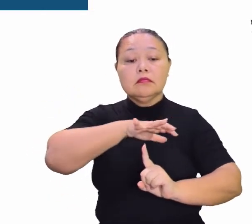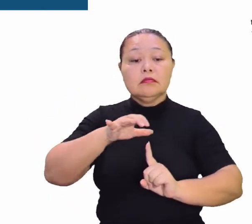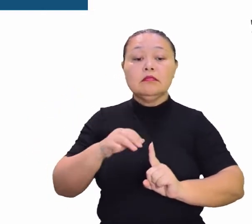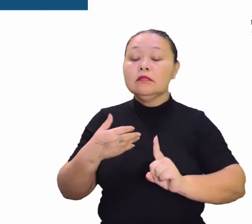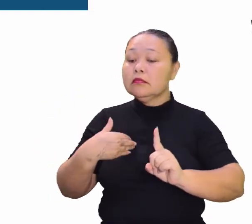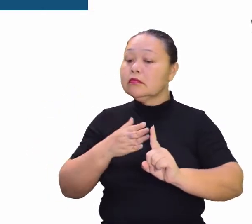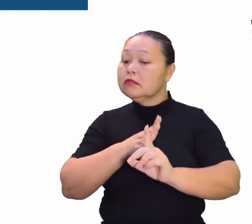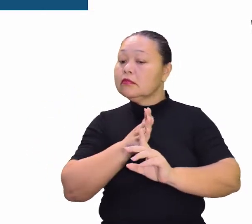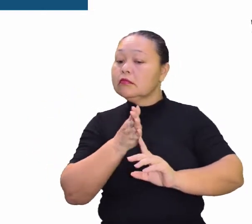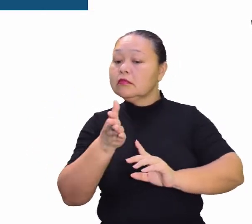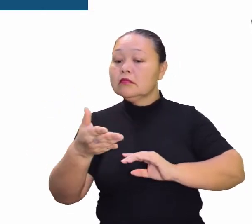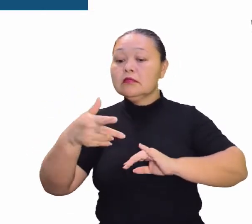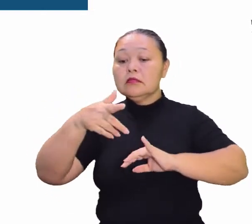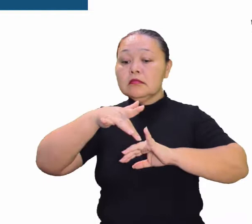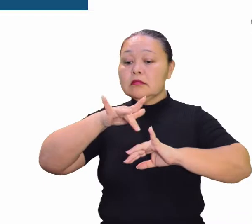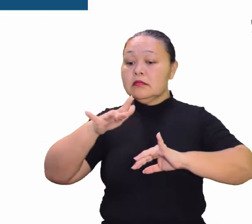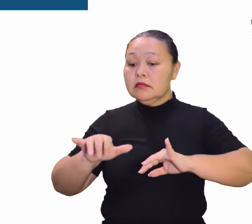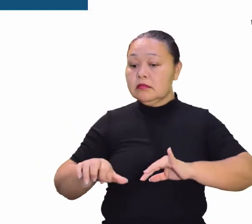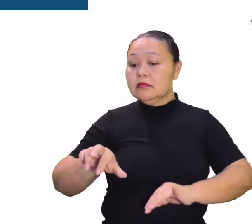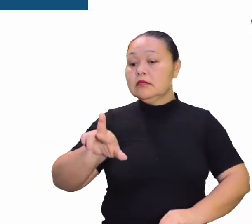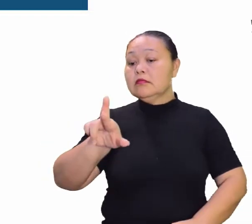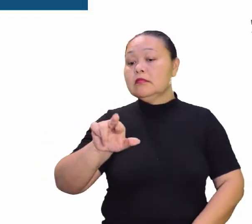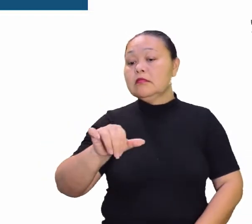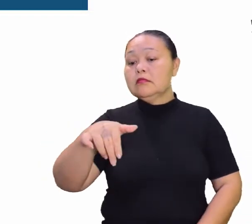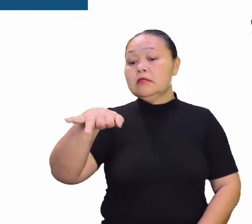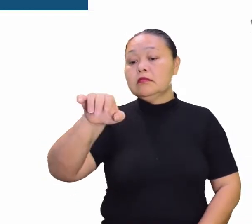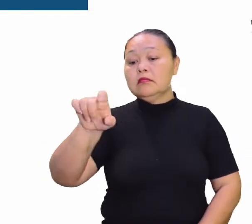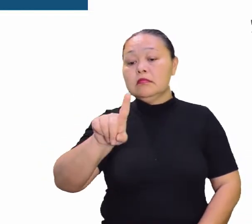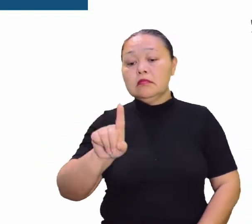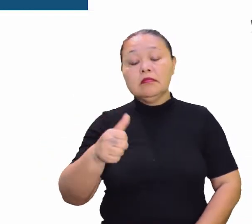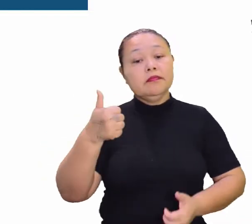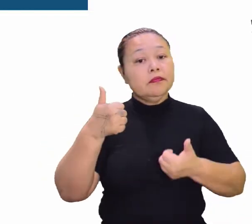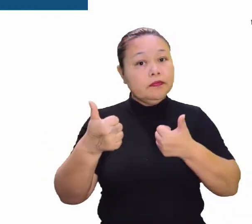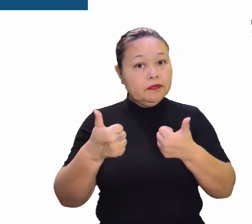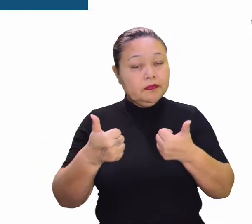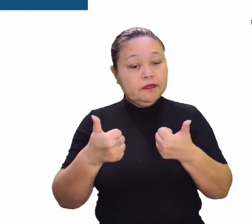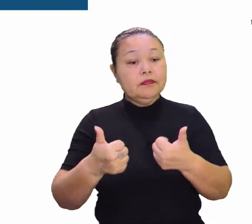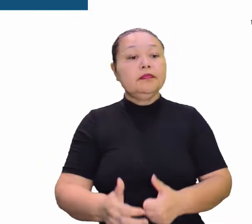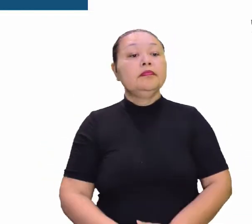Circulação de riquezas, pessoal. Beleza?